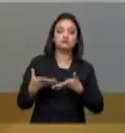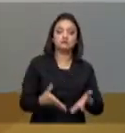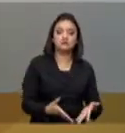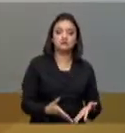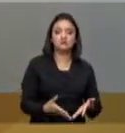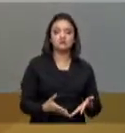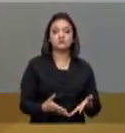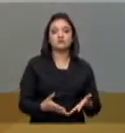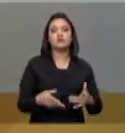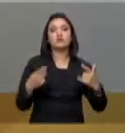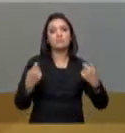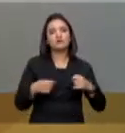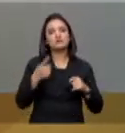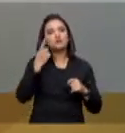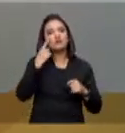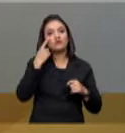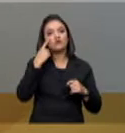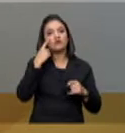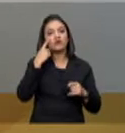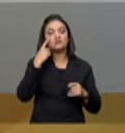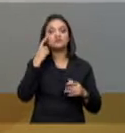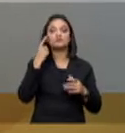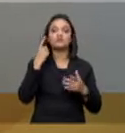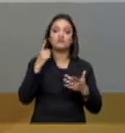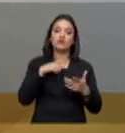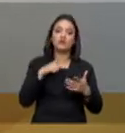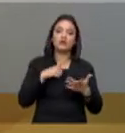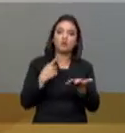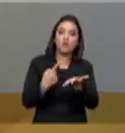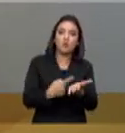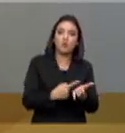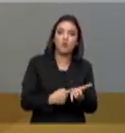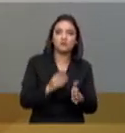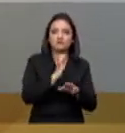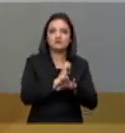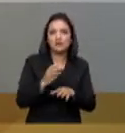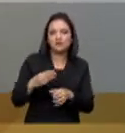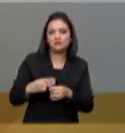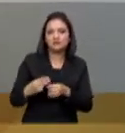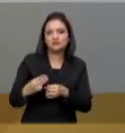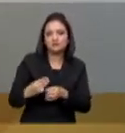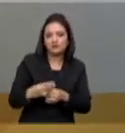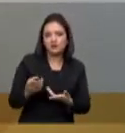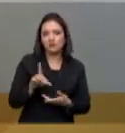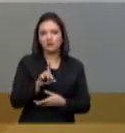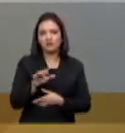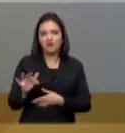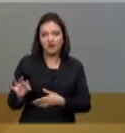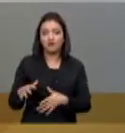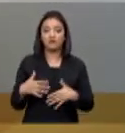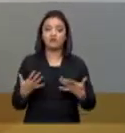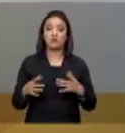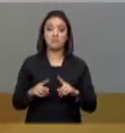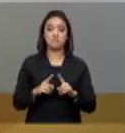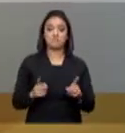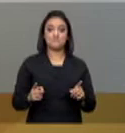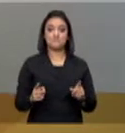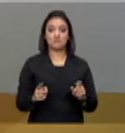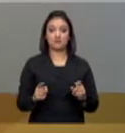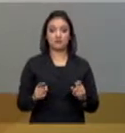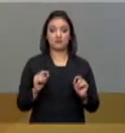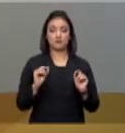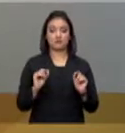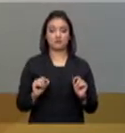estar a ferir o Pacto Federativo, não ter esta mesma situação. Entretanto, é claro, e ele